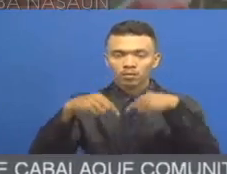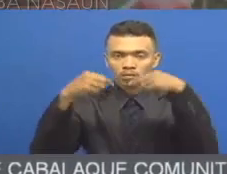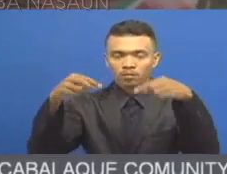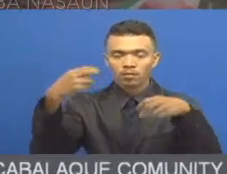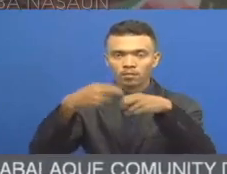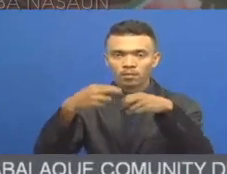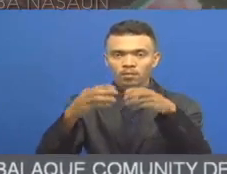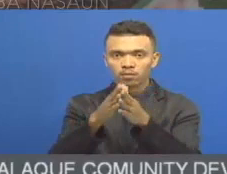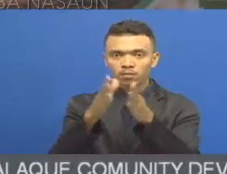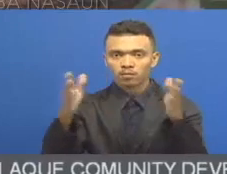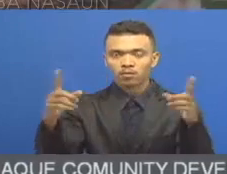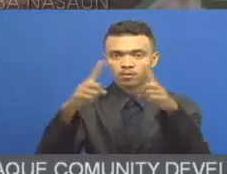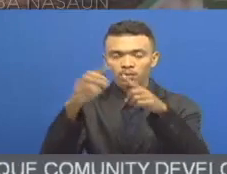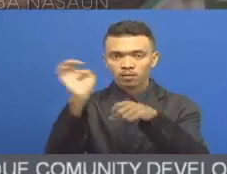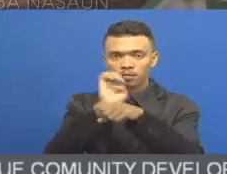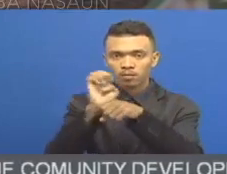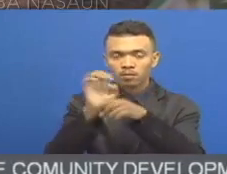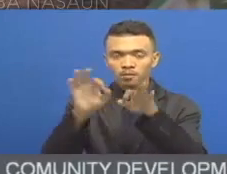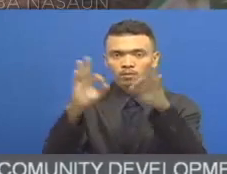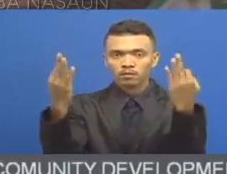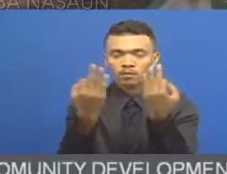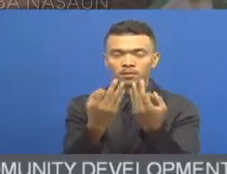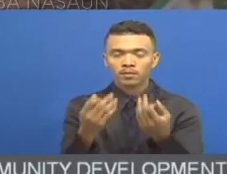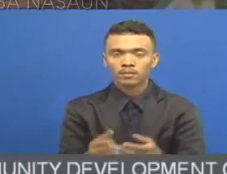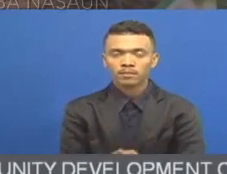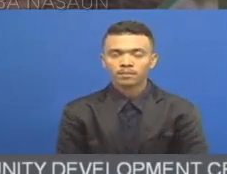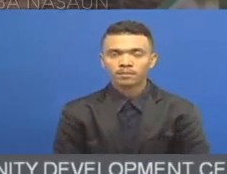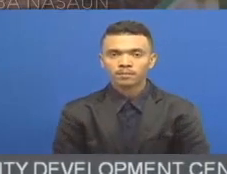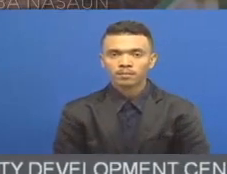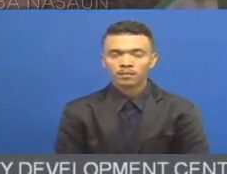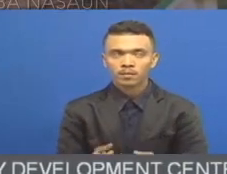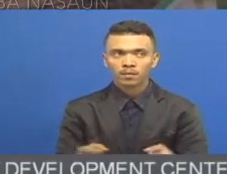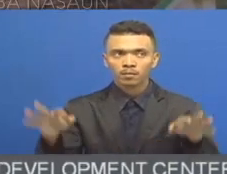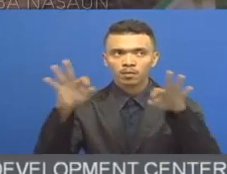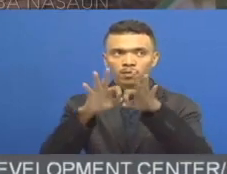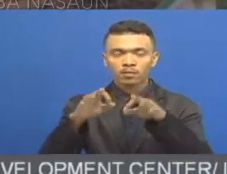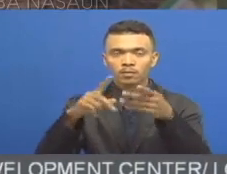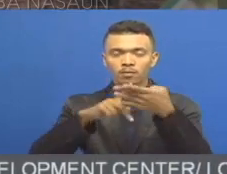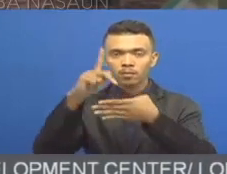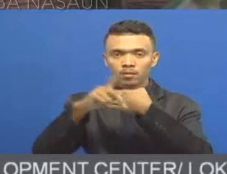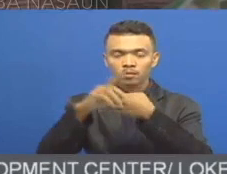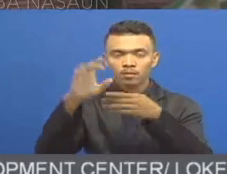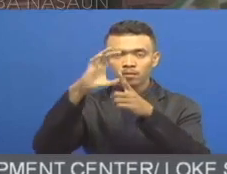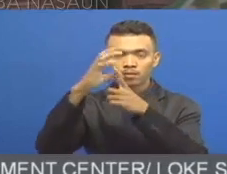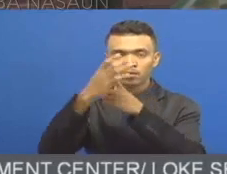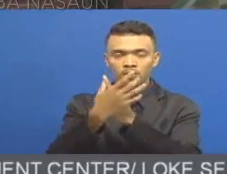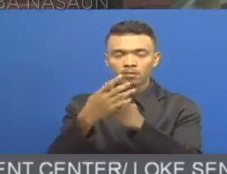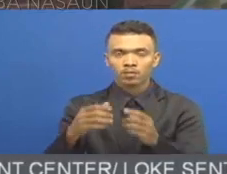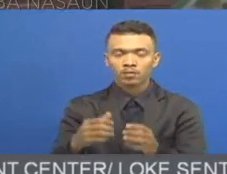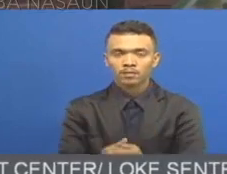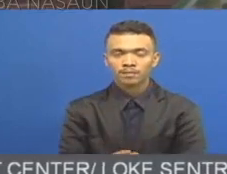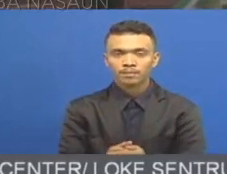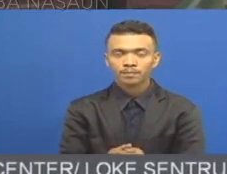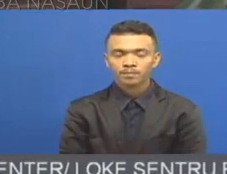nian. E o programa balu, e de importante losma ka programa ve Tarabandu serne, para atu bele consciencializa e tenia